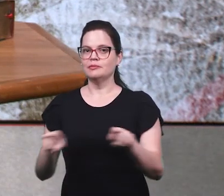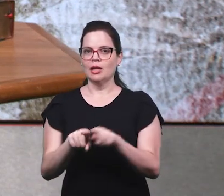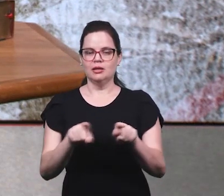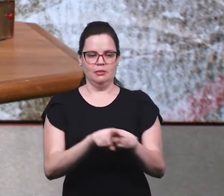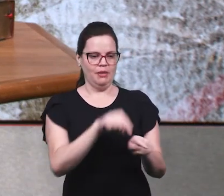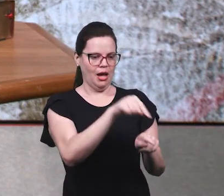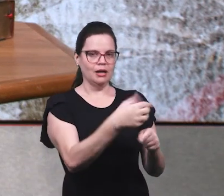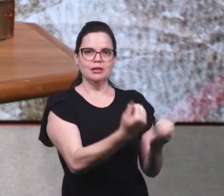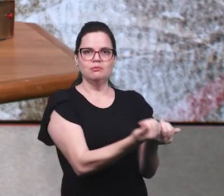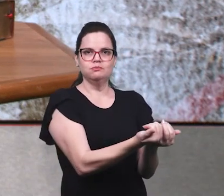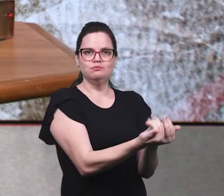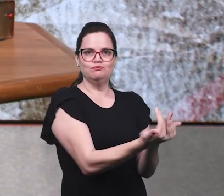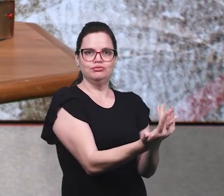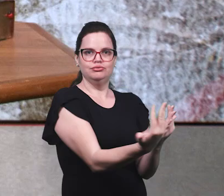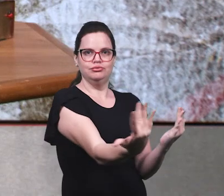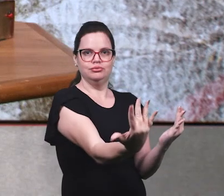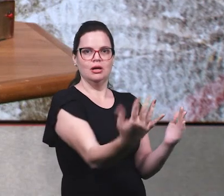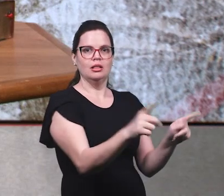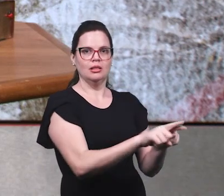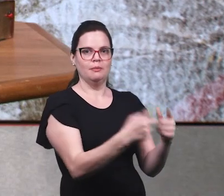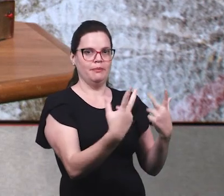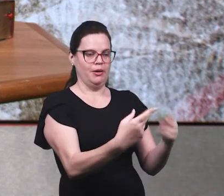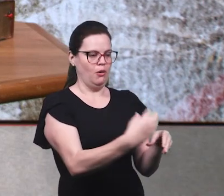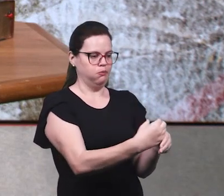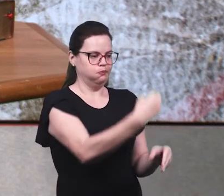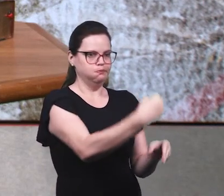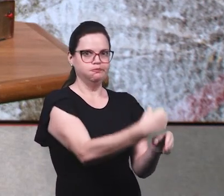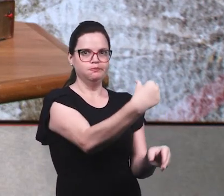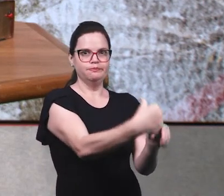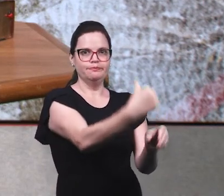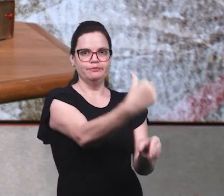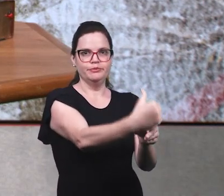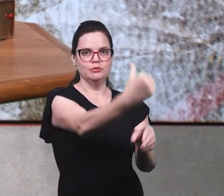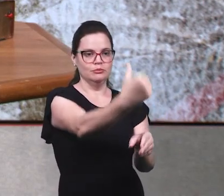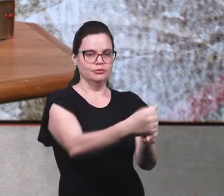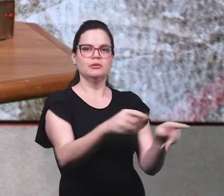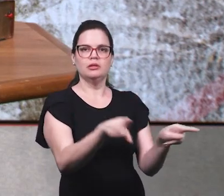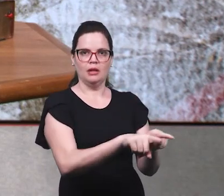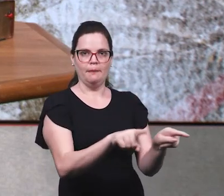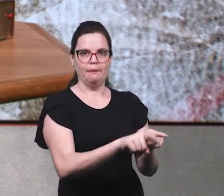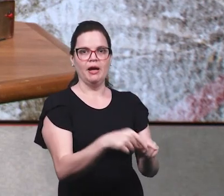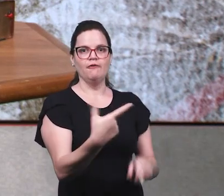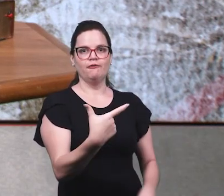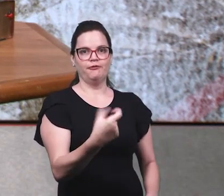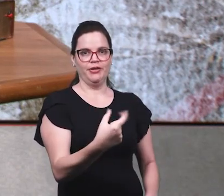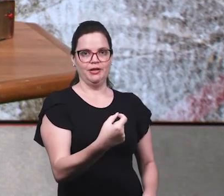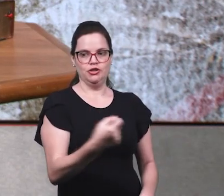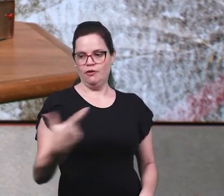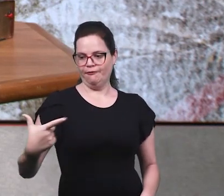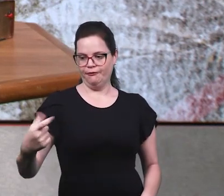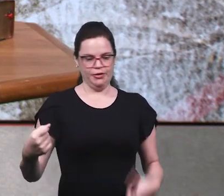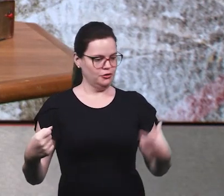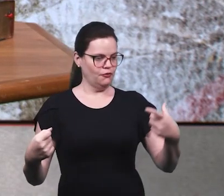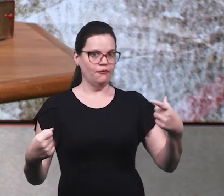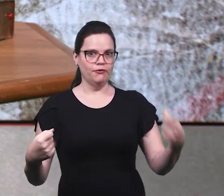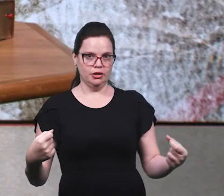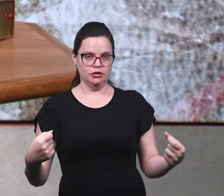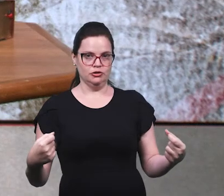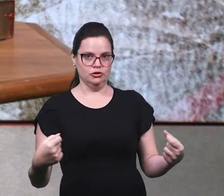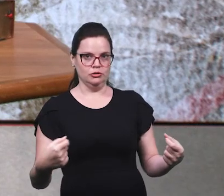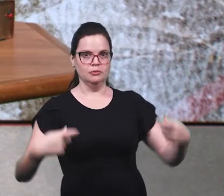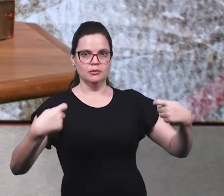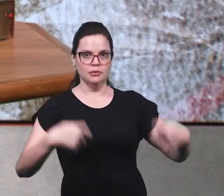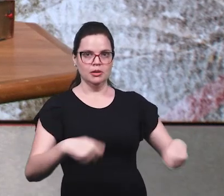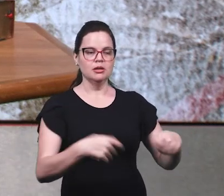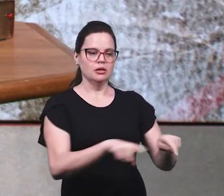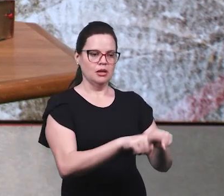20 tábuas ao outro lado do tabernáculo para a banda do norte, com as